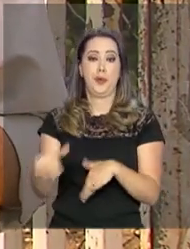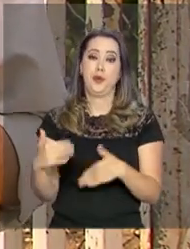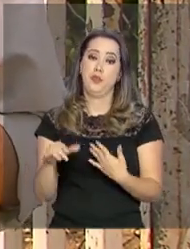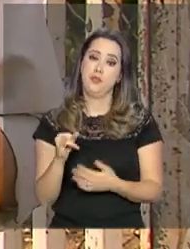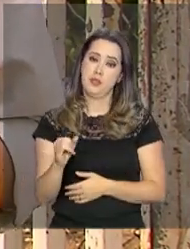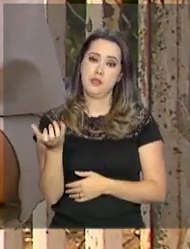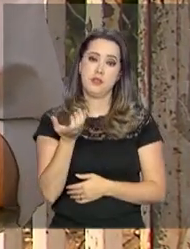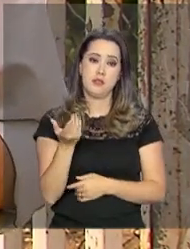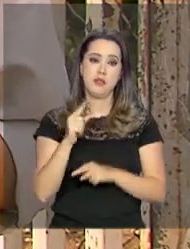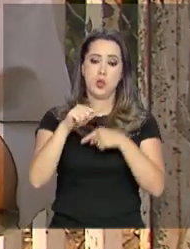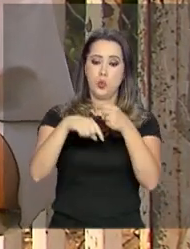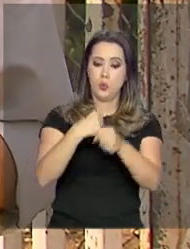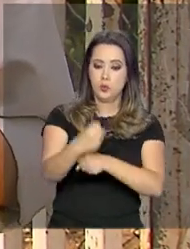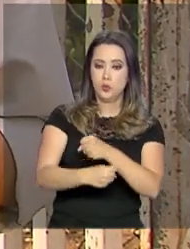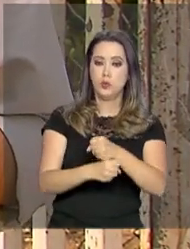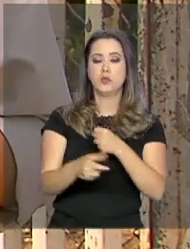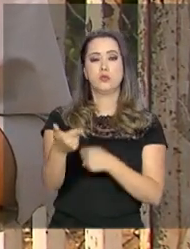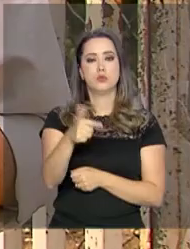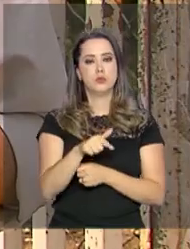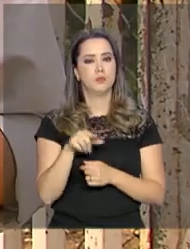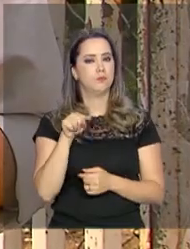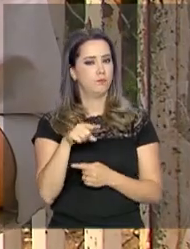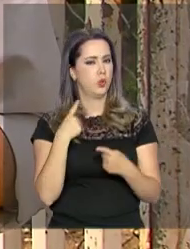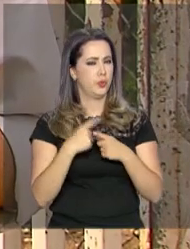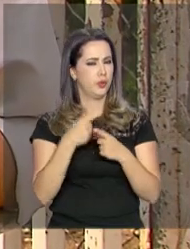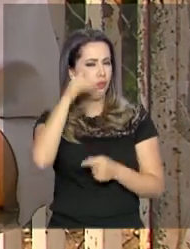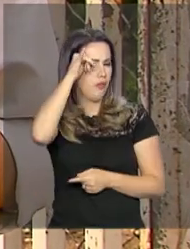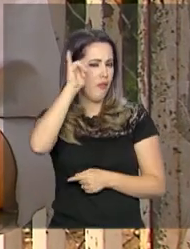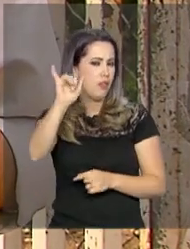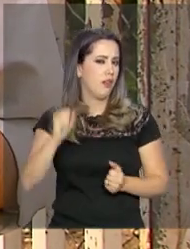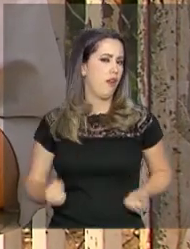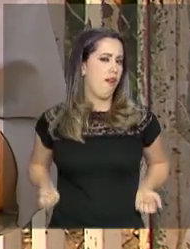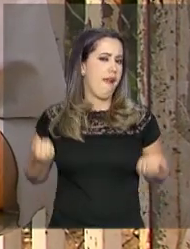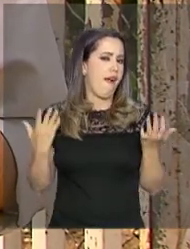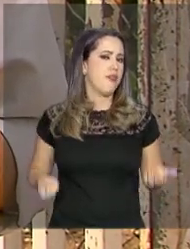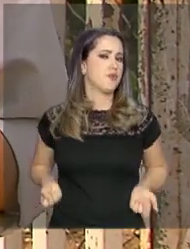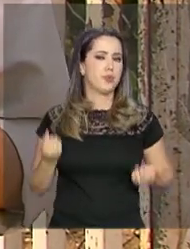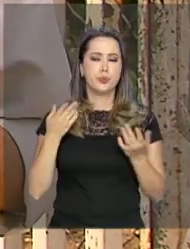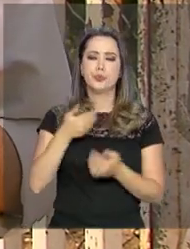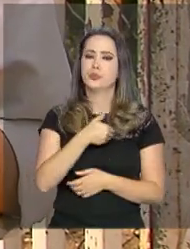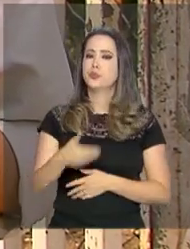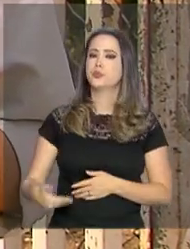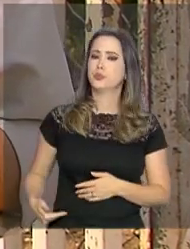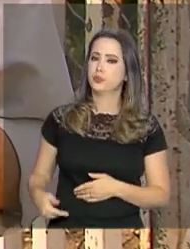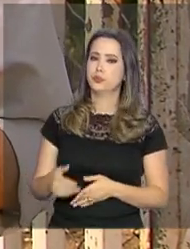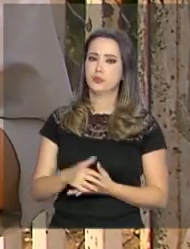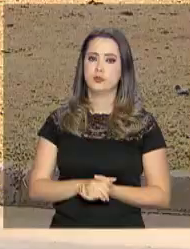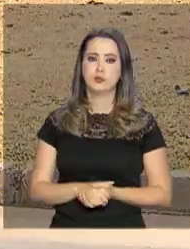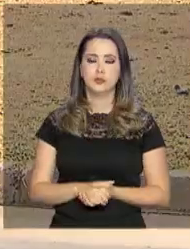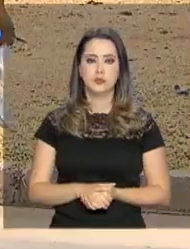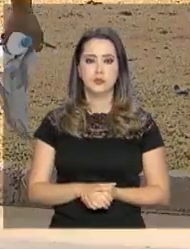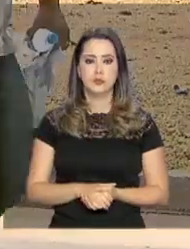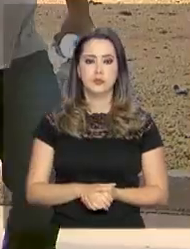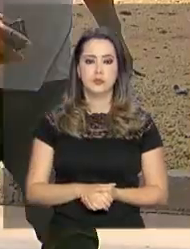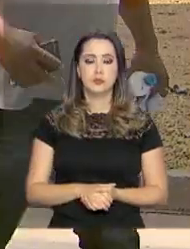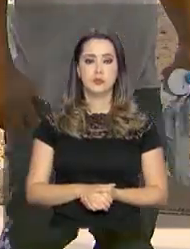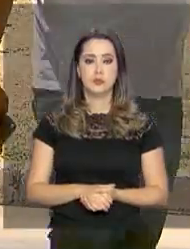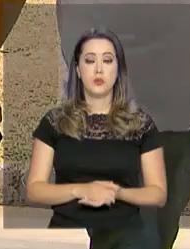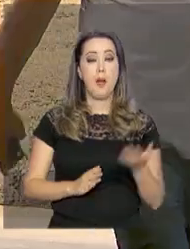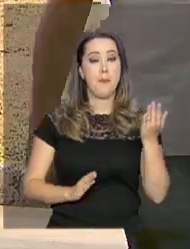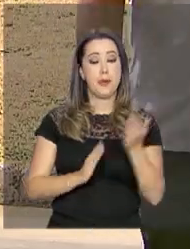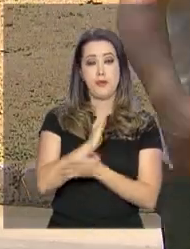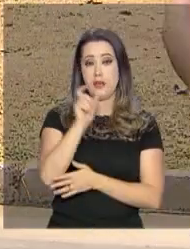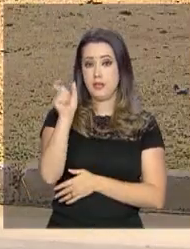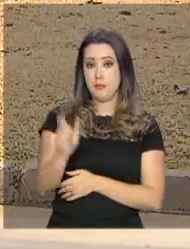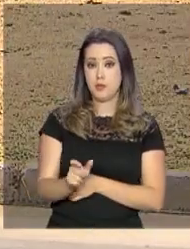queira se inscrever no ano que vem a medida é para evitar o desperdício de dinheiro público vai ser aprovado quem